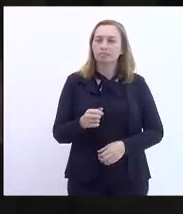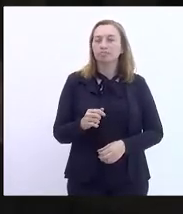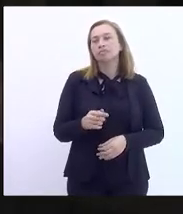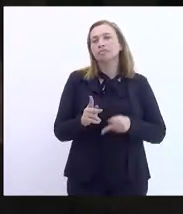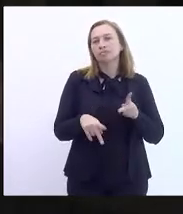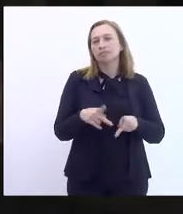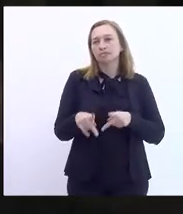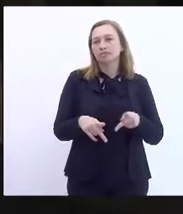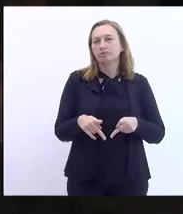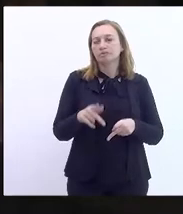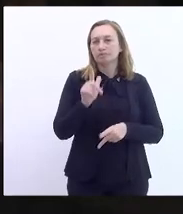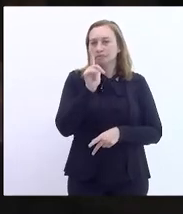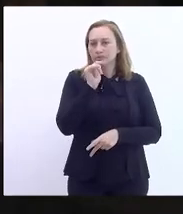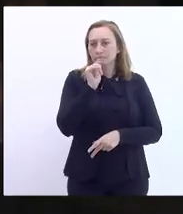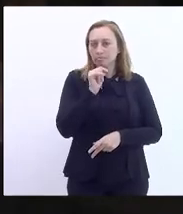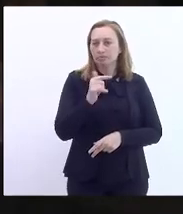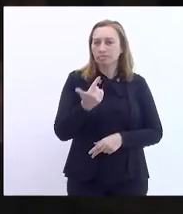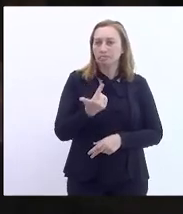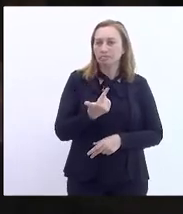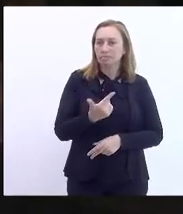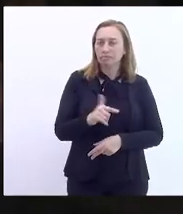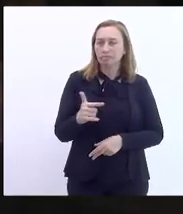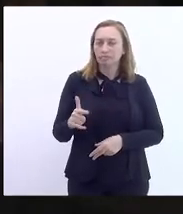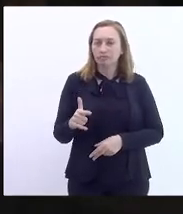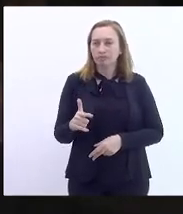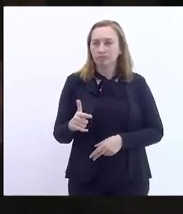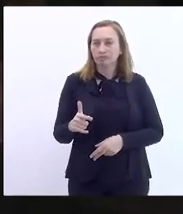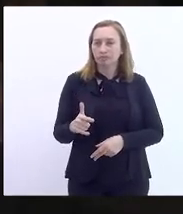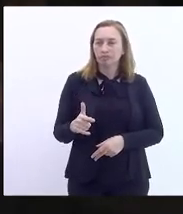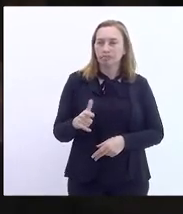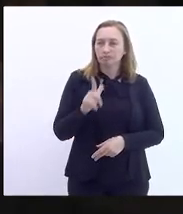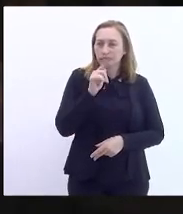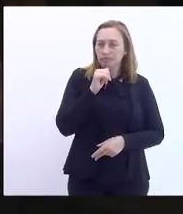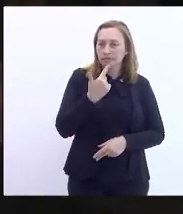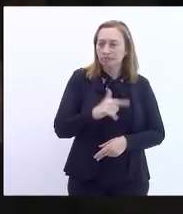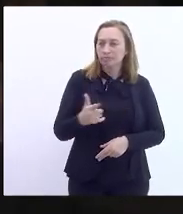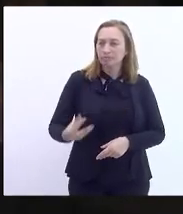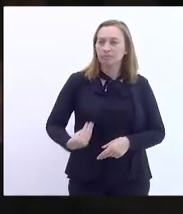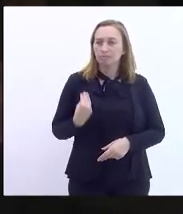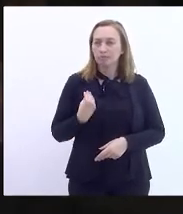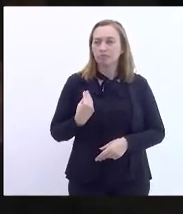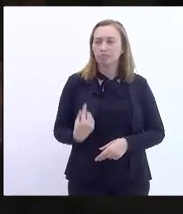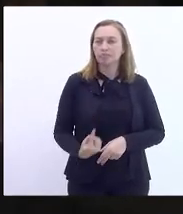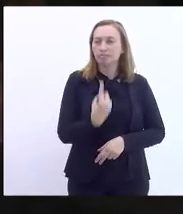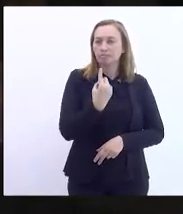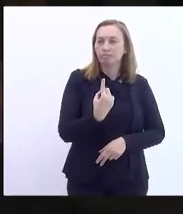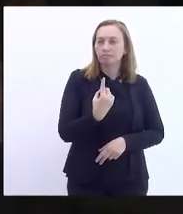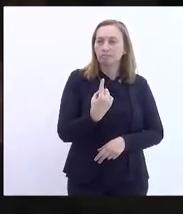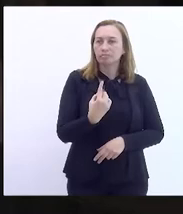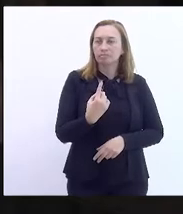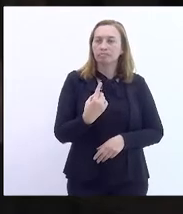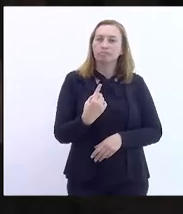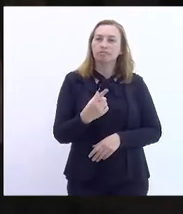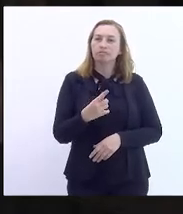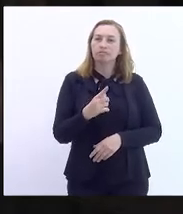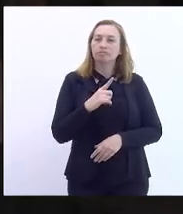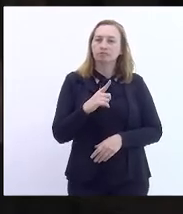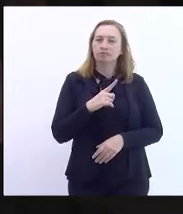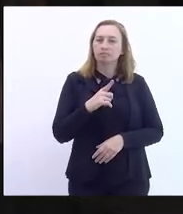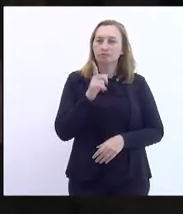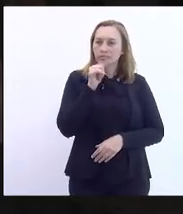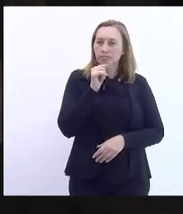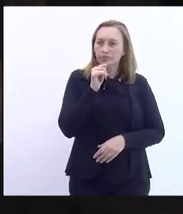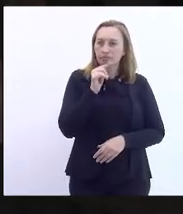ou seja a água numa vida porque que a única forma de acessar água no nosso da nossa sociedade